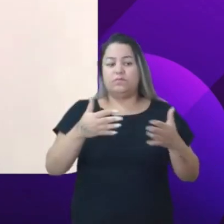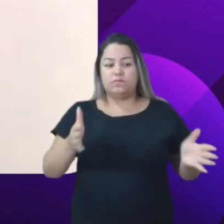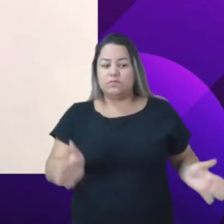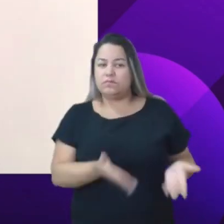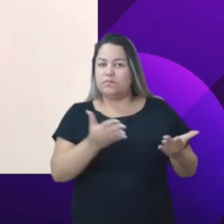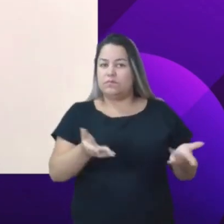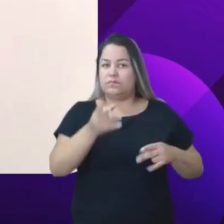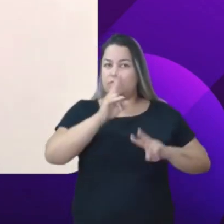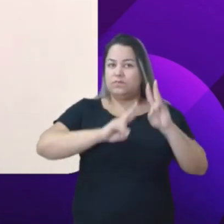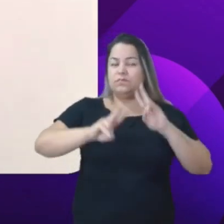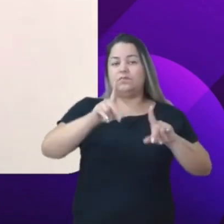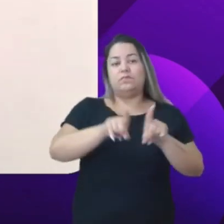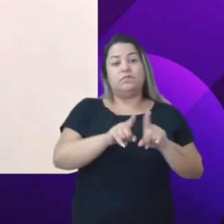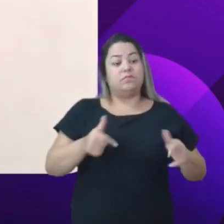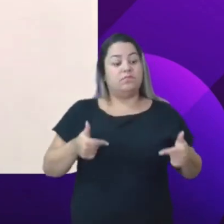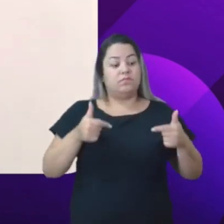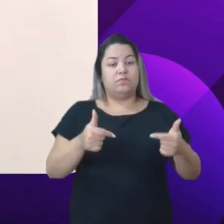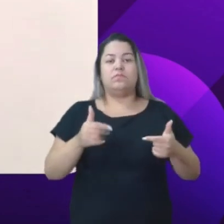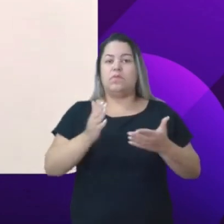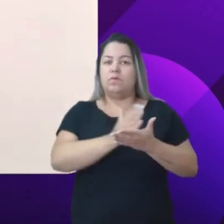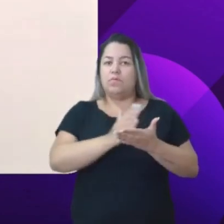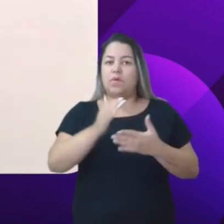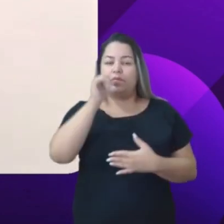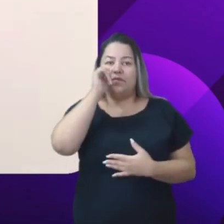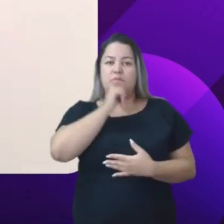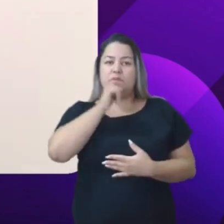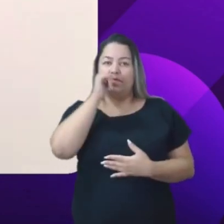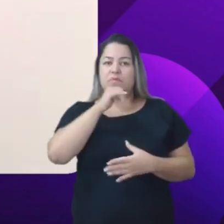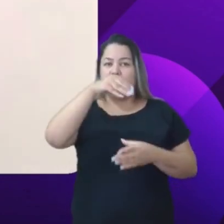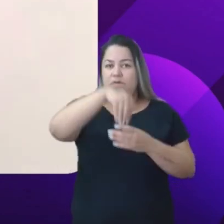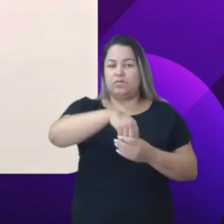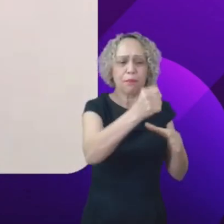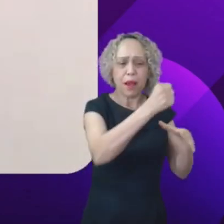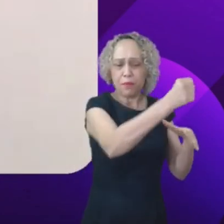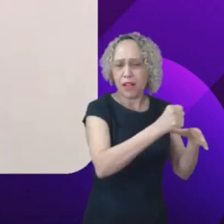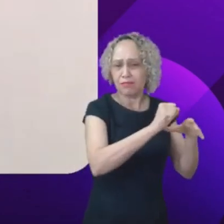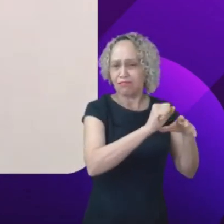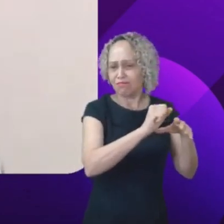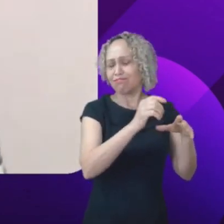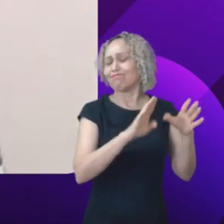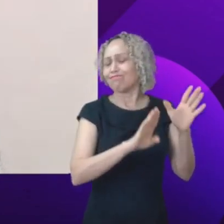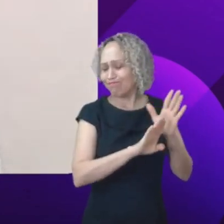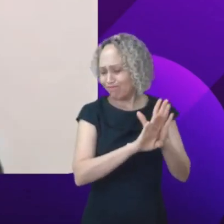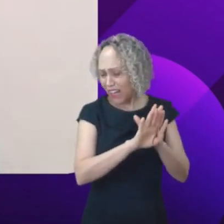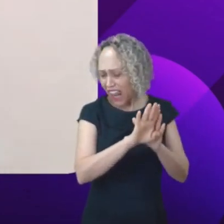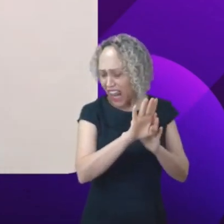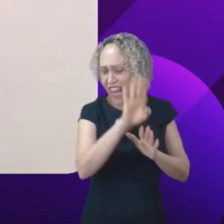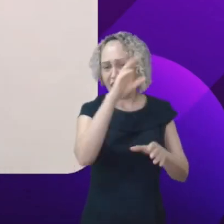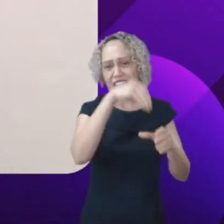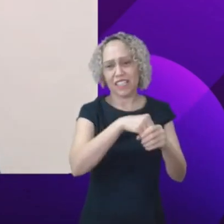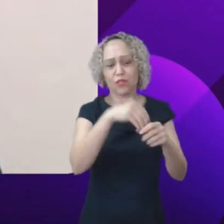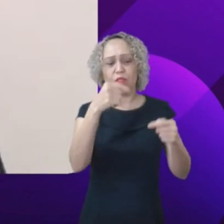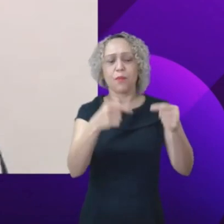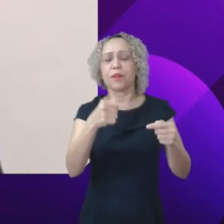dar visibilidade à luta de algumas mulheres que, inclusive, estão dentro do nosso território. Como que a comunicação popular ela pode